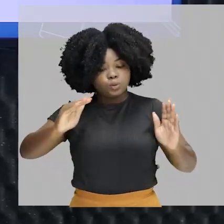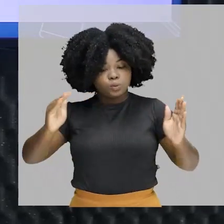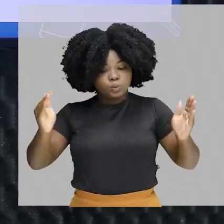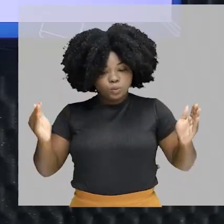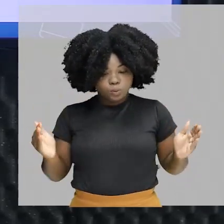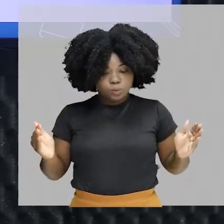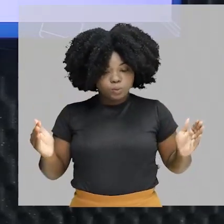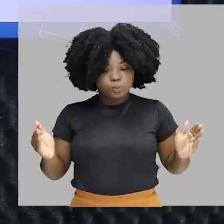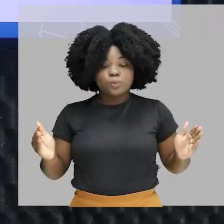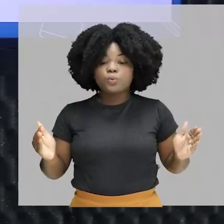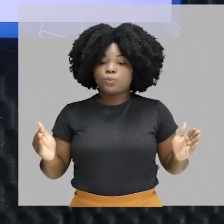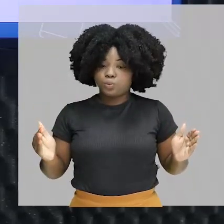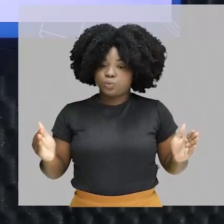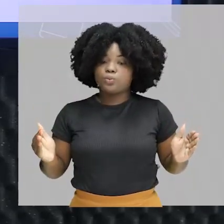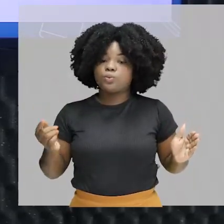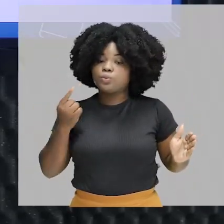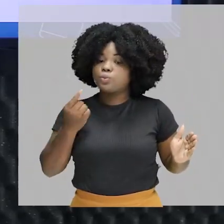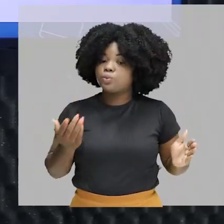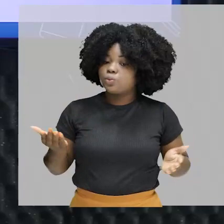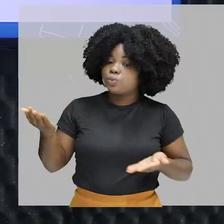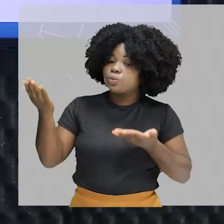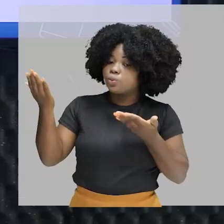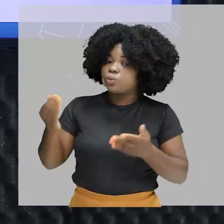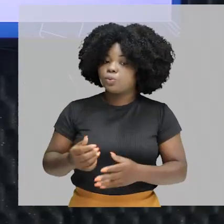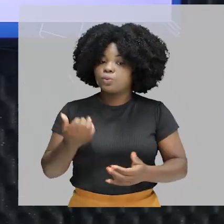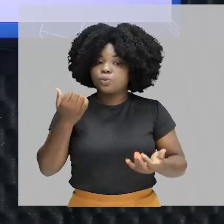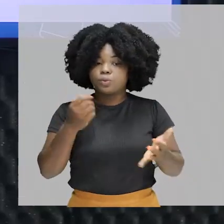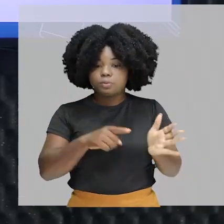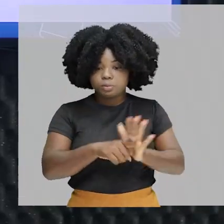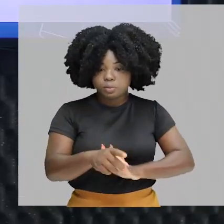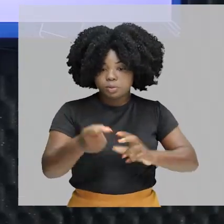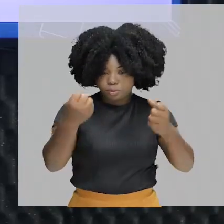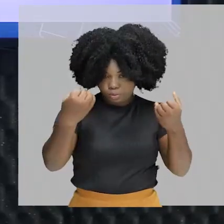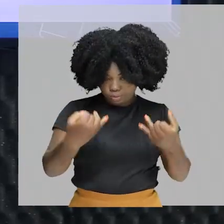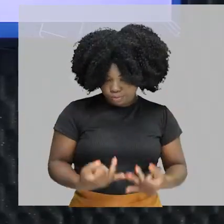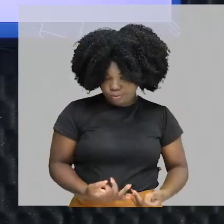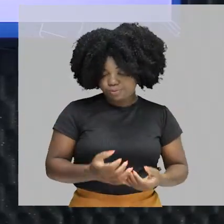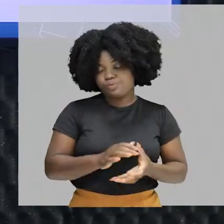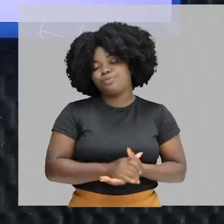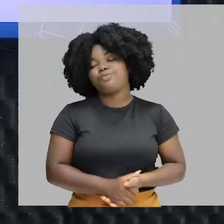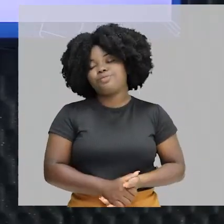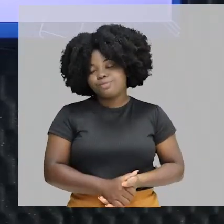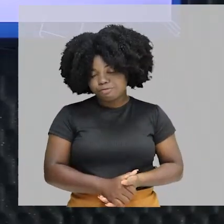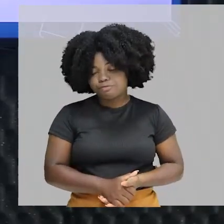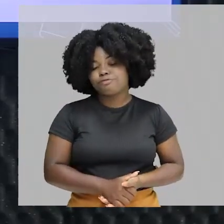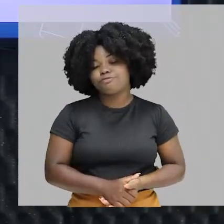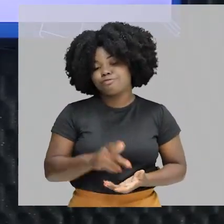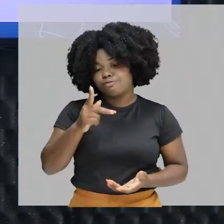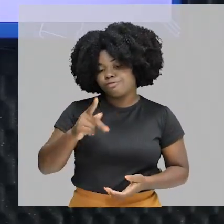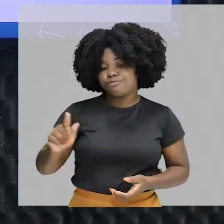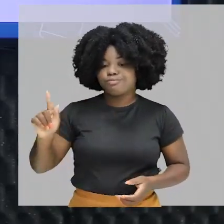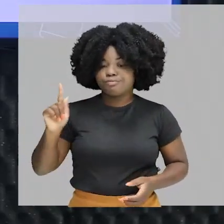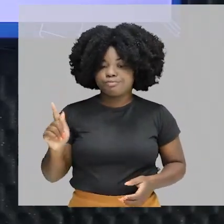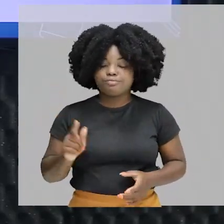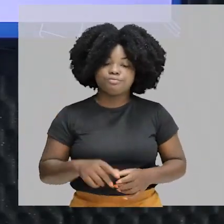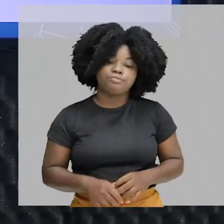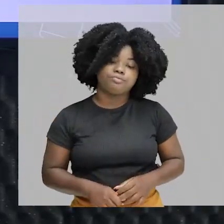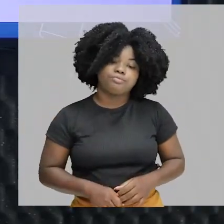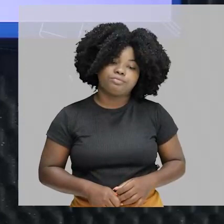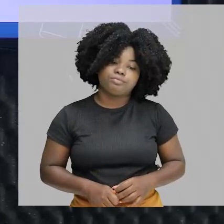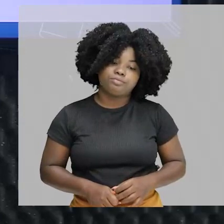sequência numérica que, como o enunciado mesmo colocou, é dessa forma uma PG, tá